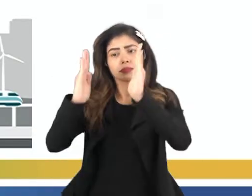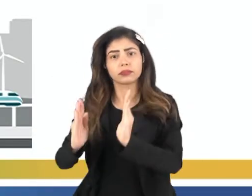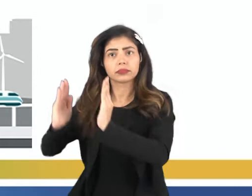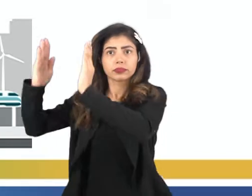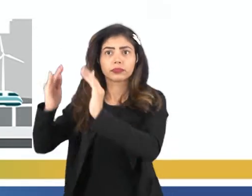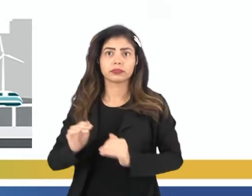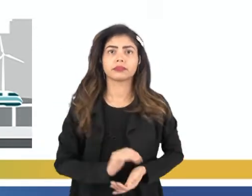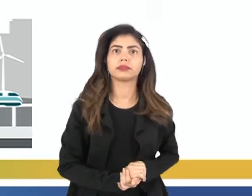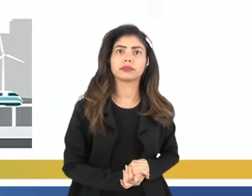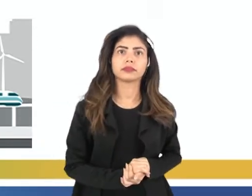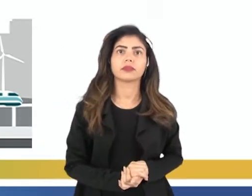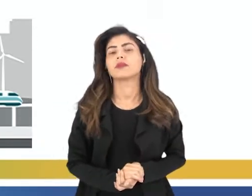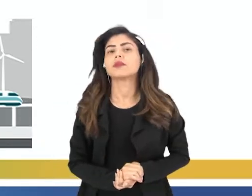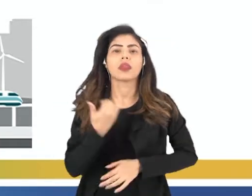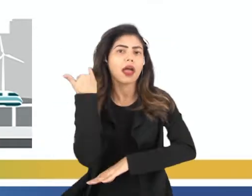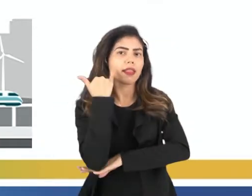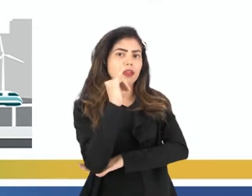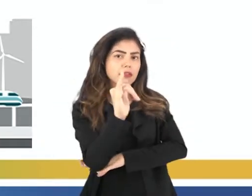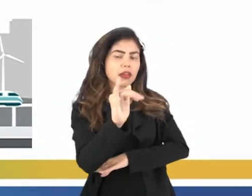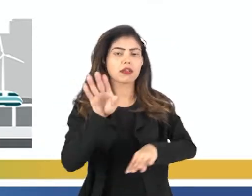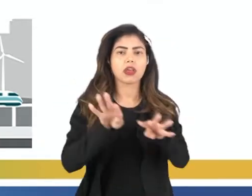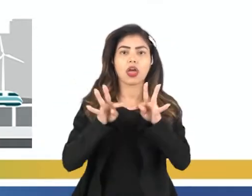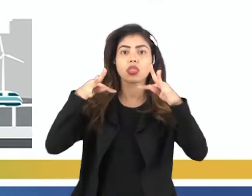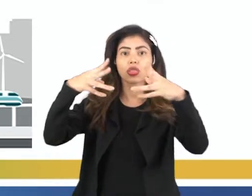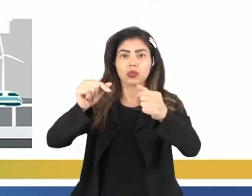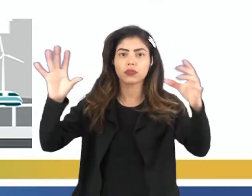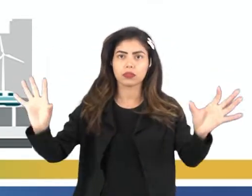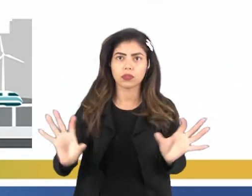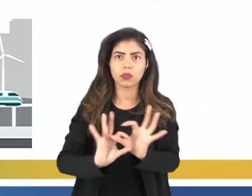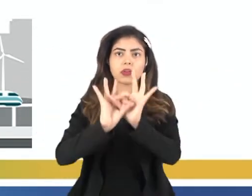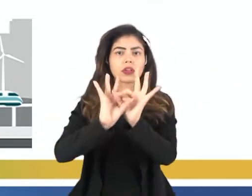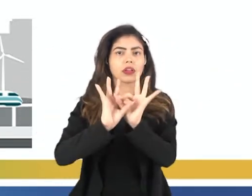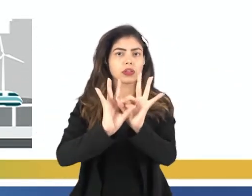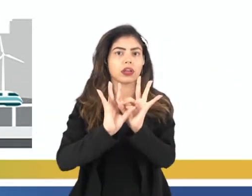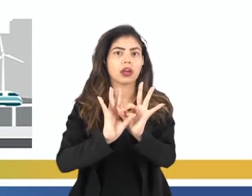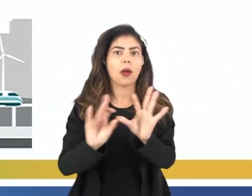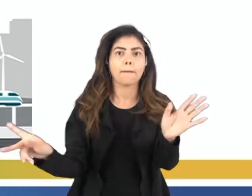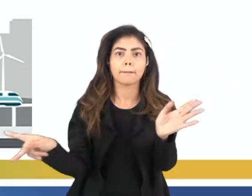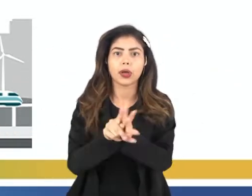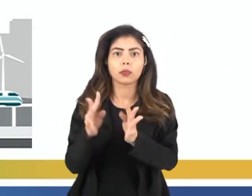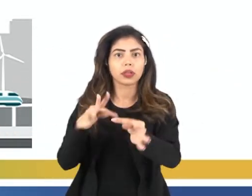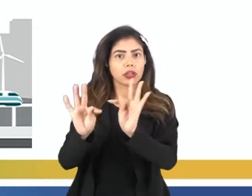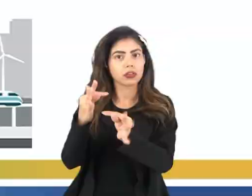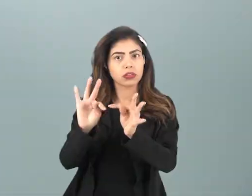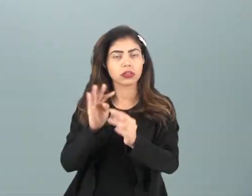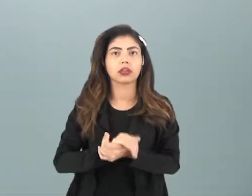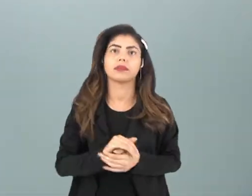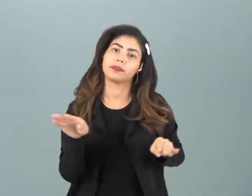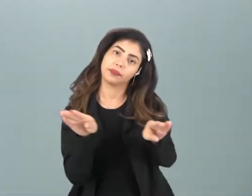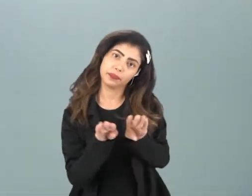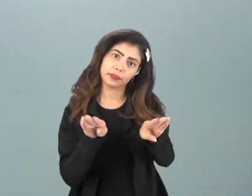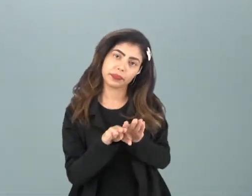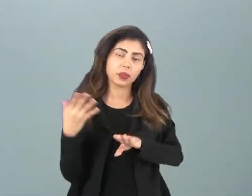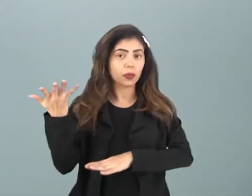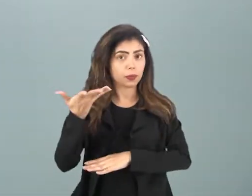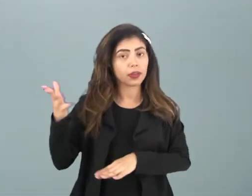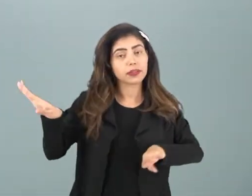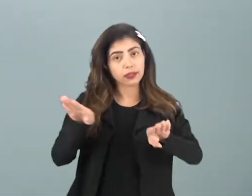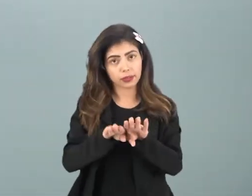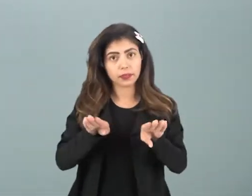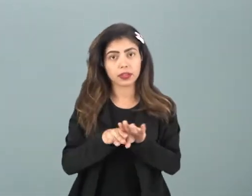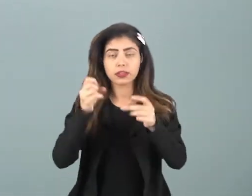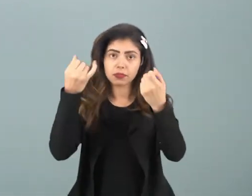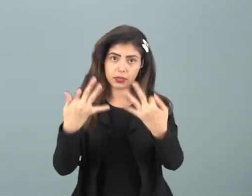o sistema elétrico, tudo tem uma conexão por meio da tecnologia. E, com base nisso, podemos